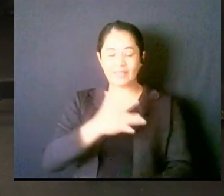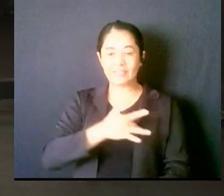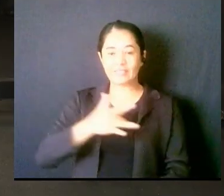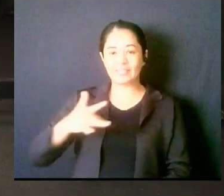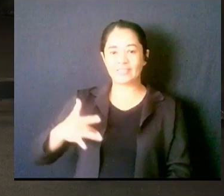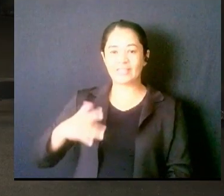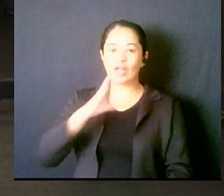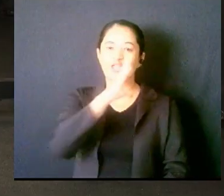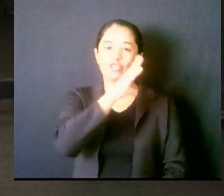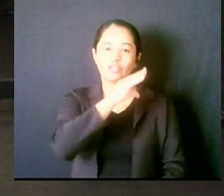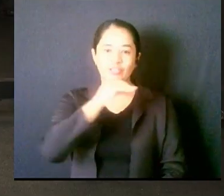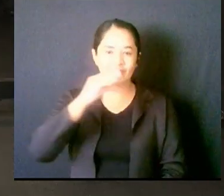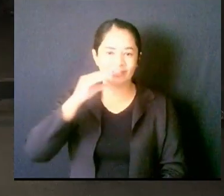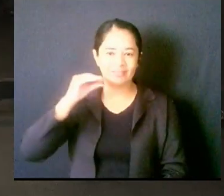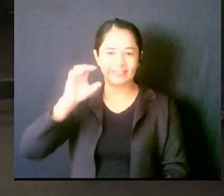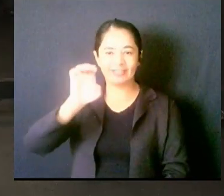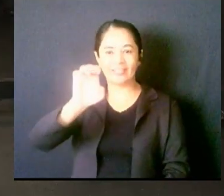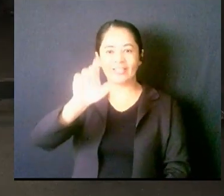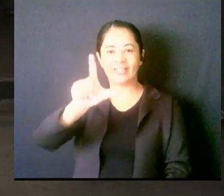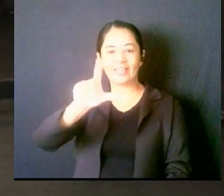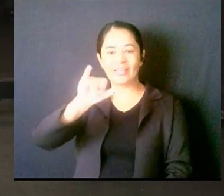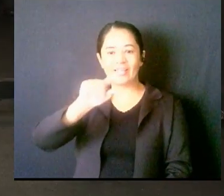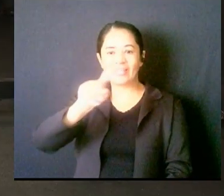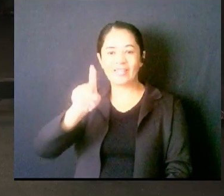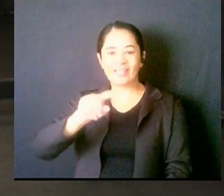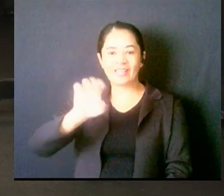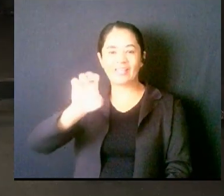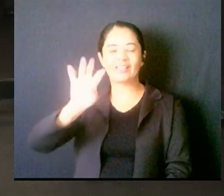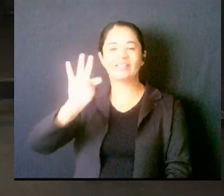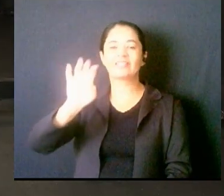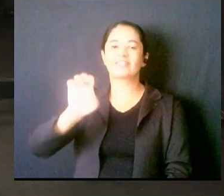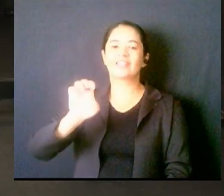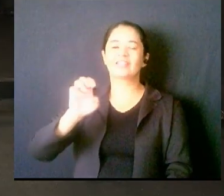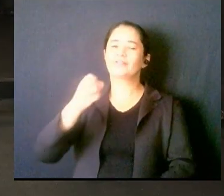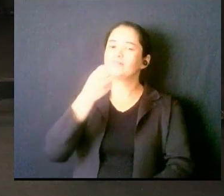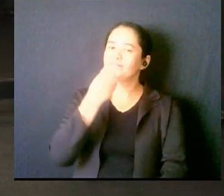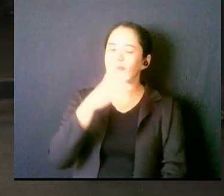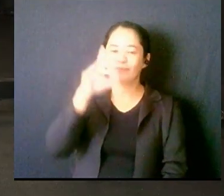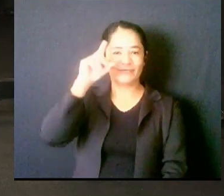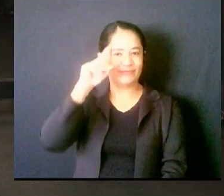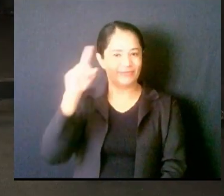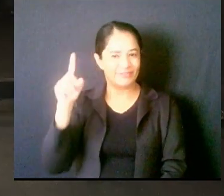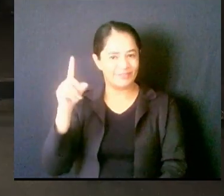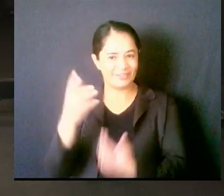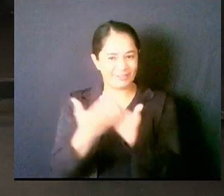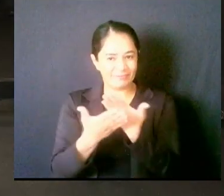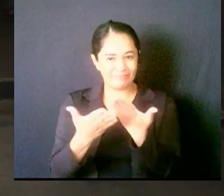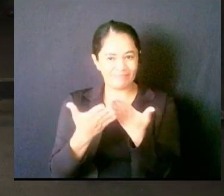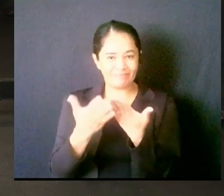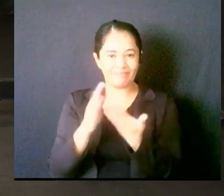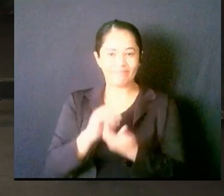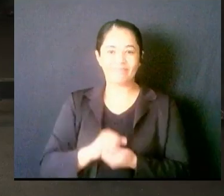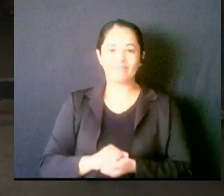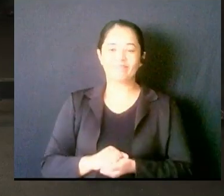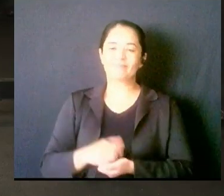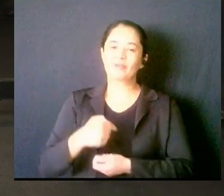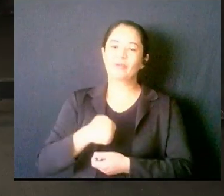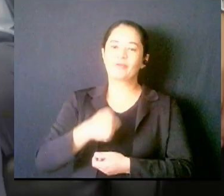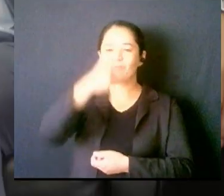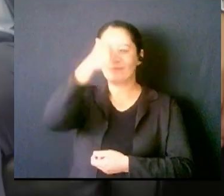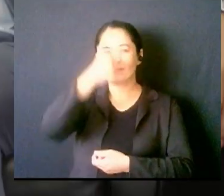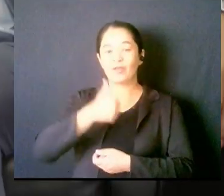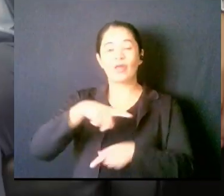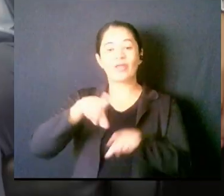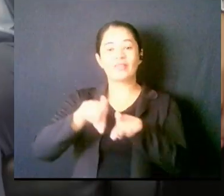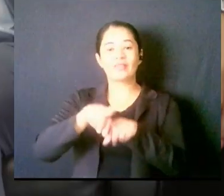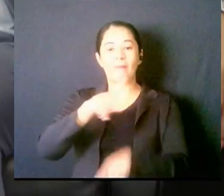Elisete Presinotti. Muito bom dia, bem-vinda. Bom dia, Rúbia. Eu sou também presidente do